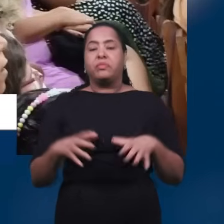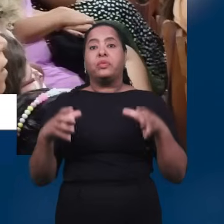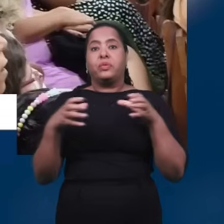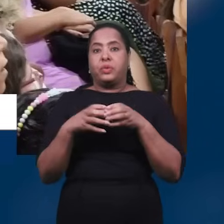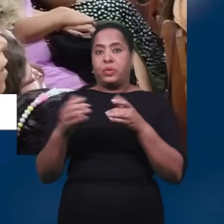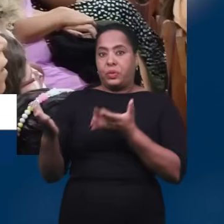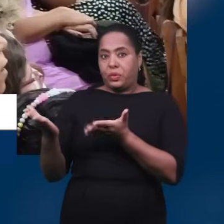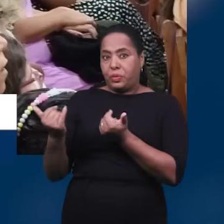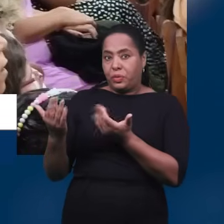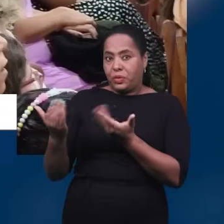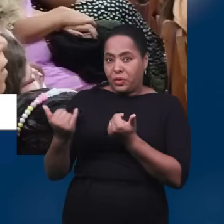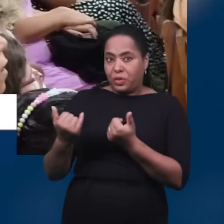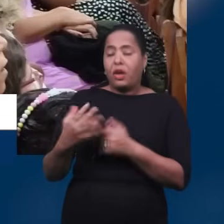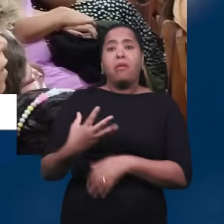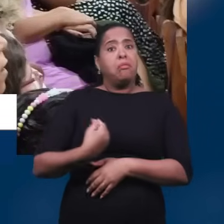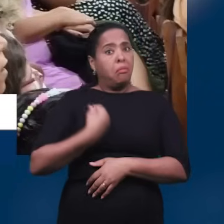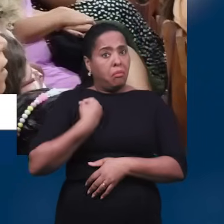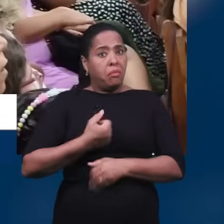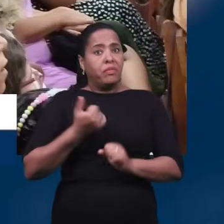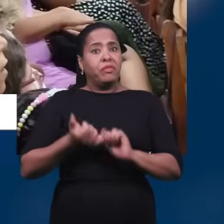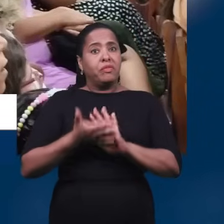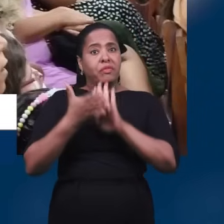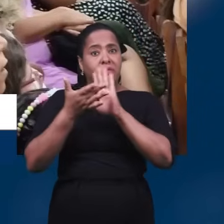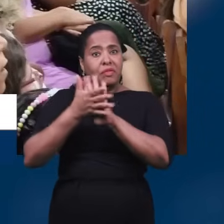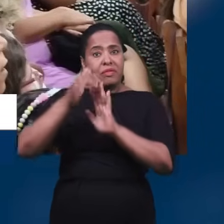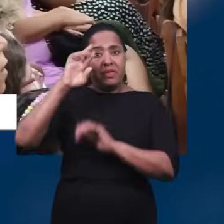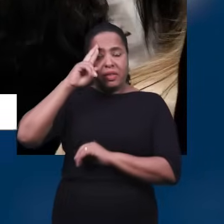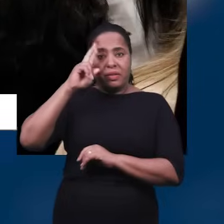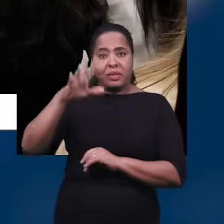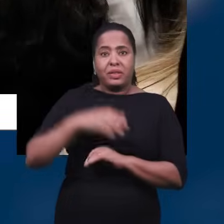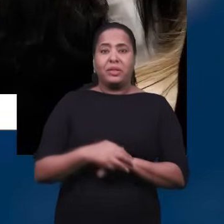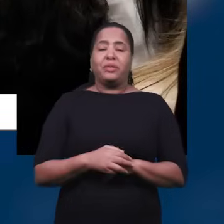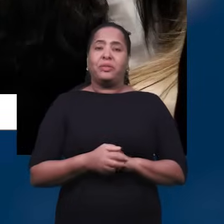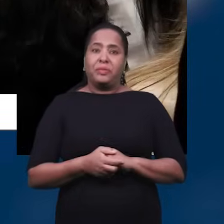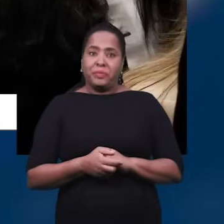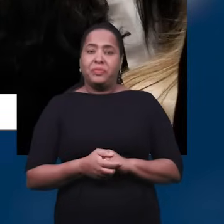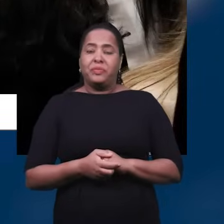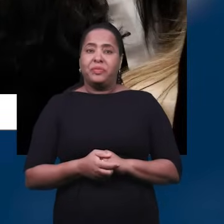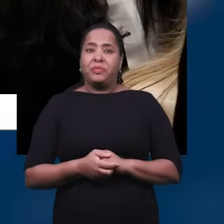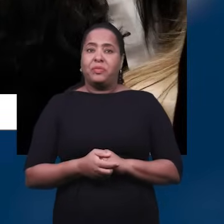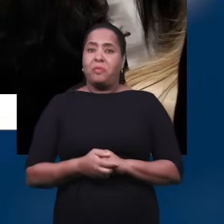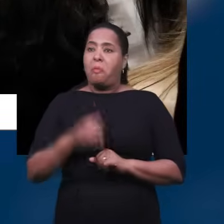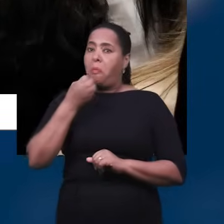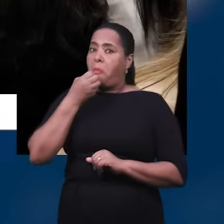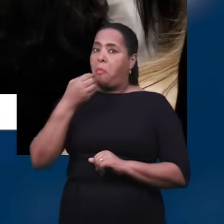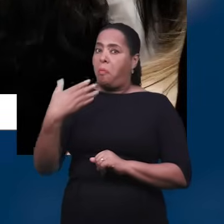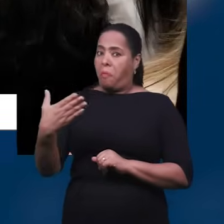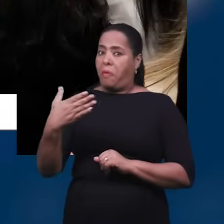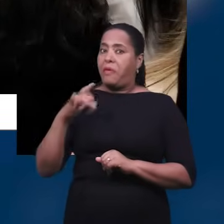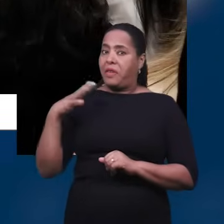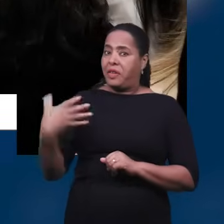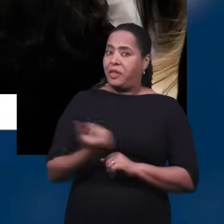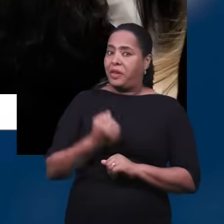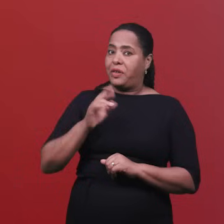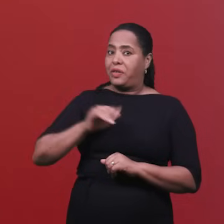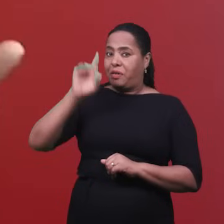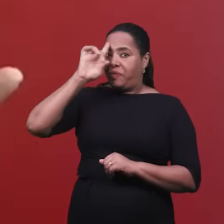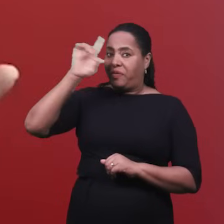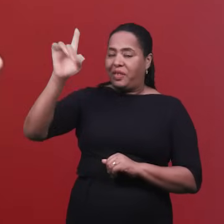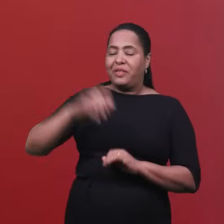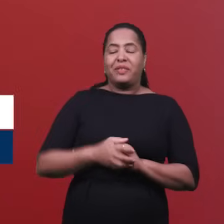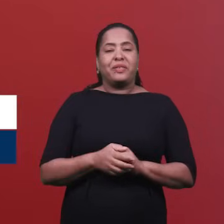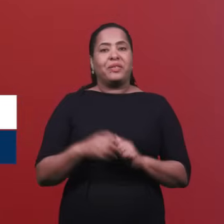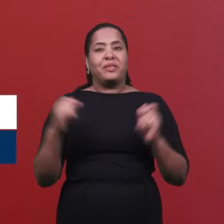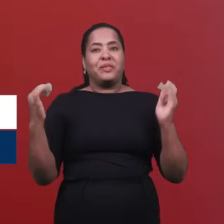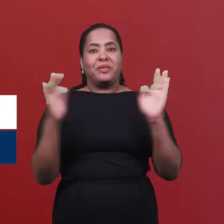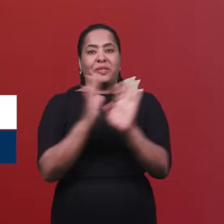da região também estiveram presentes para louvar ao Senhor. Bendito e adorado seja o nome do nosso Deus.